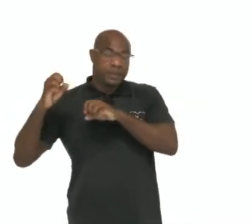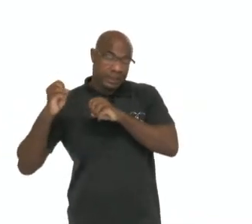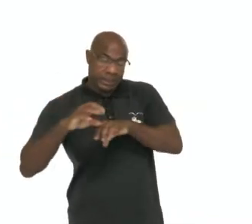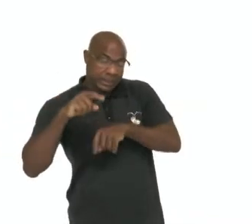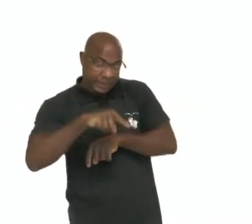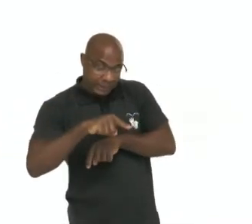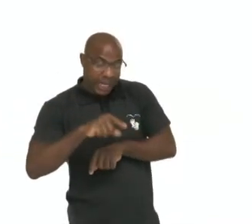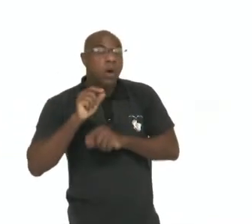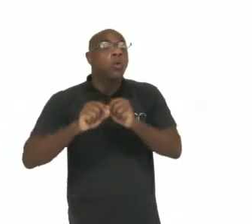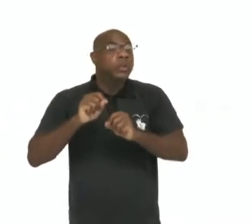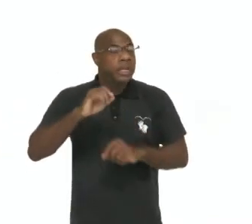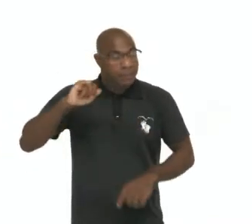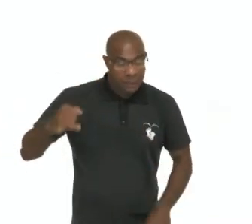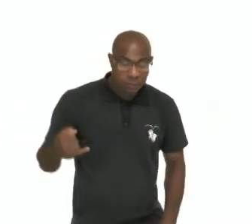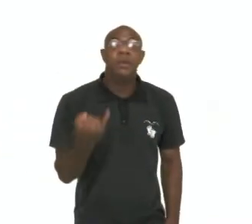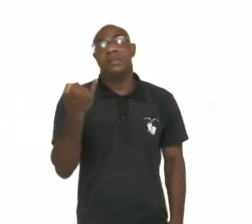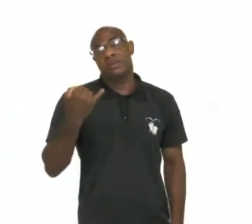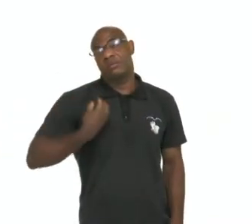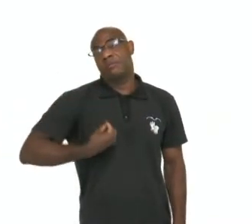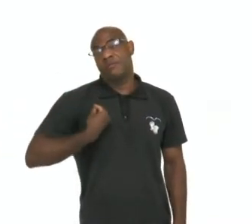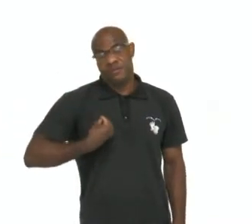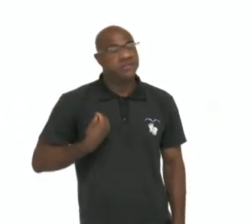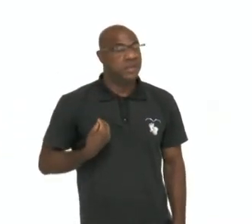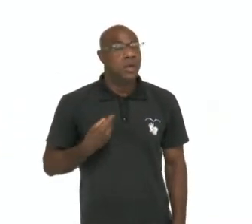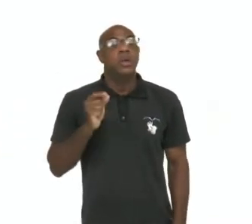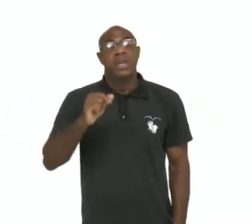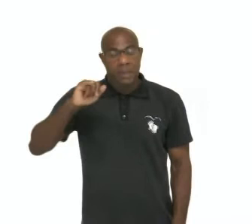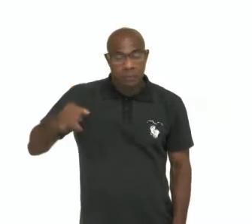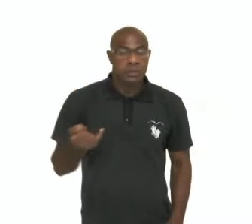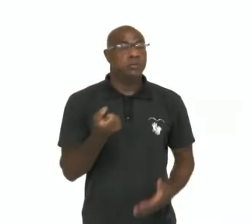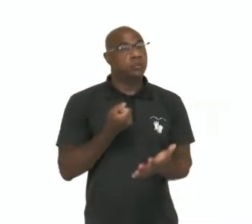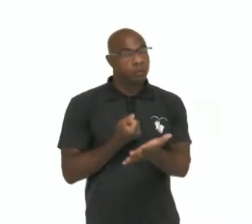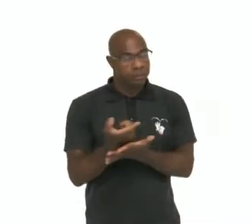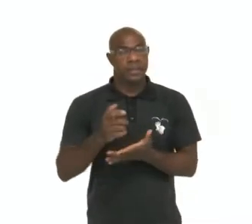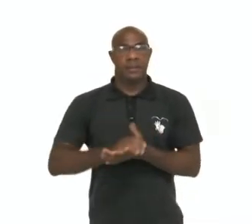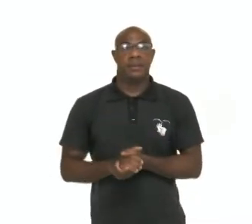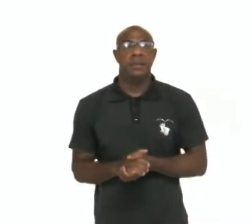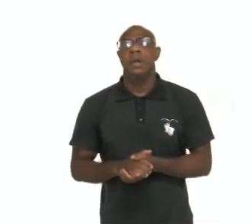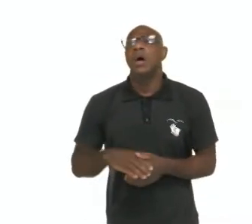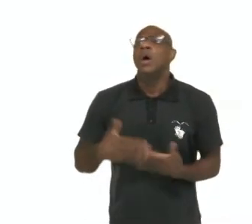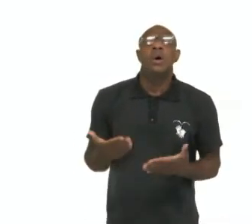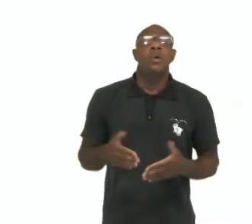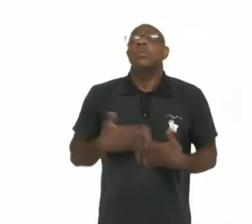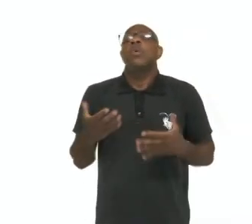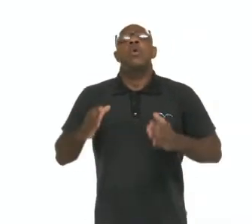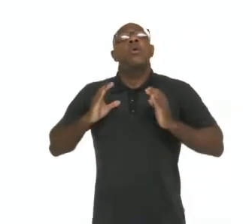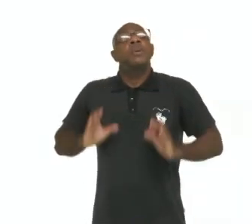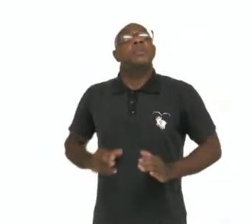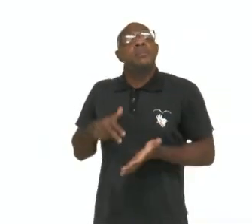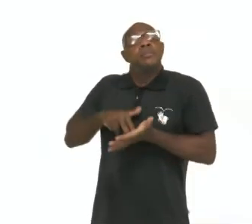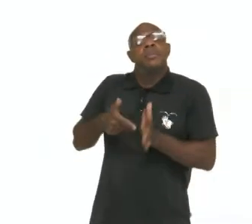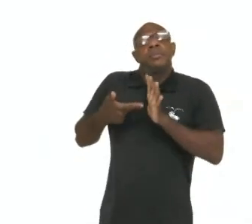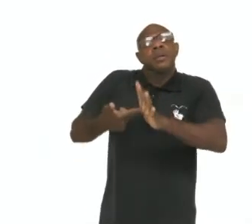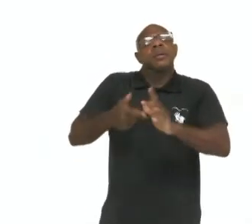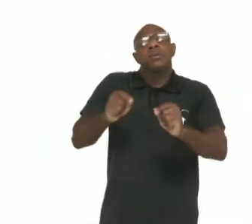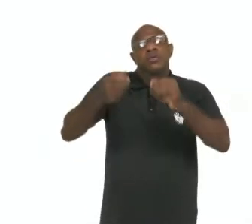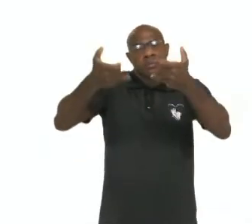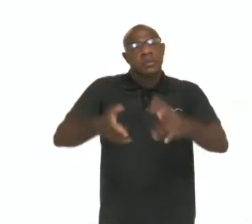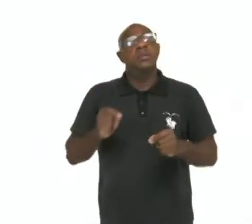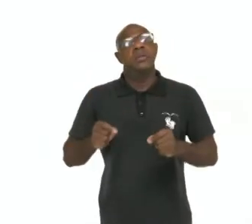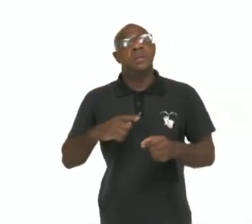de sobrevivência e o que é supérfluo. Que posicionamento é explicitado quando se fala